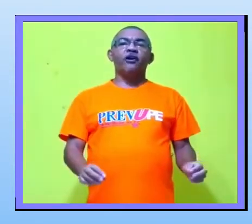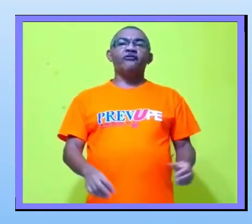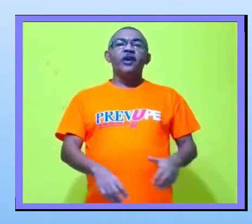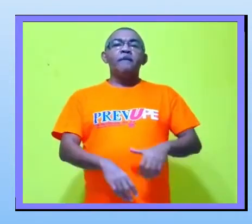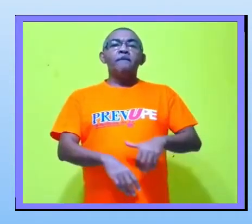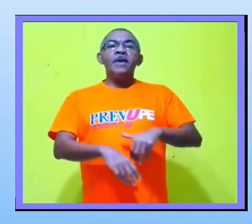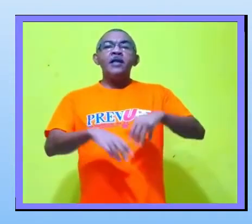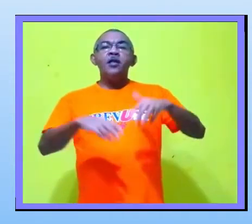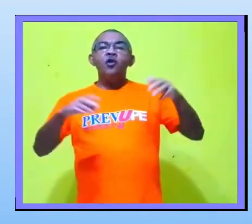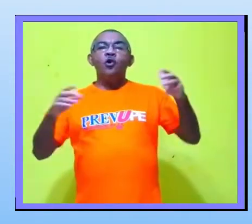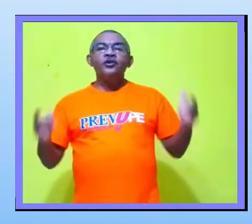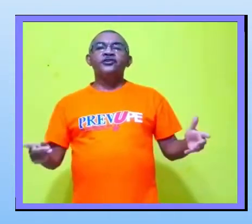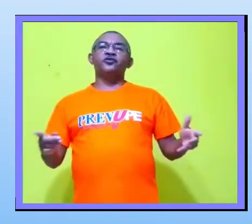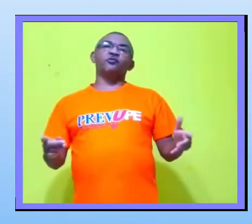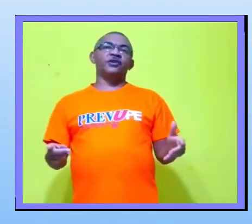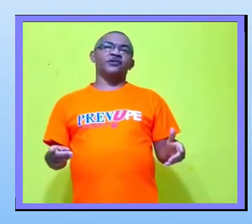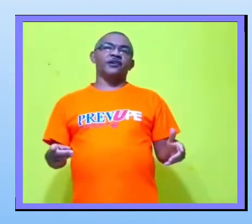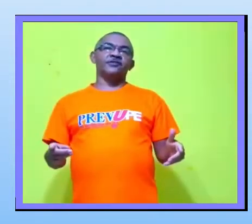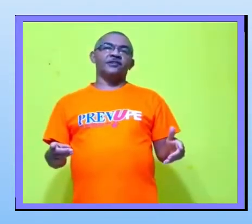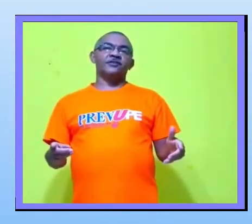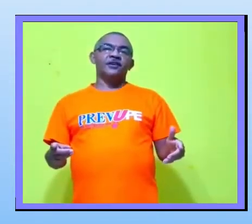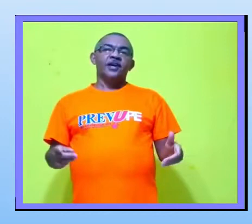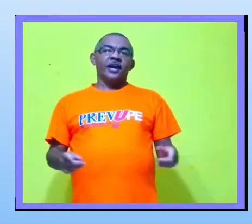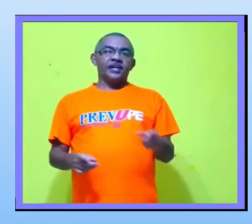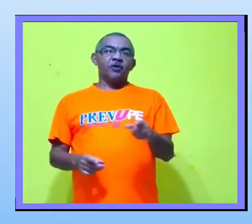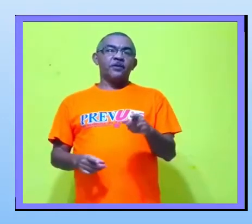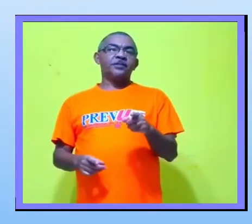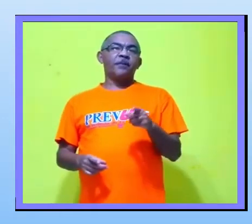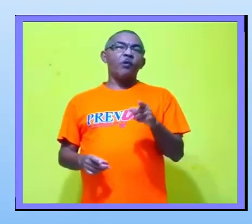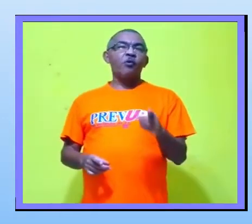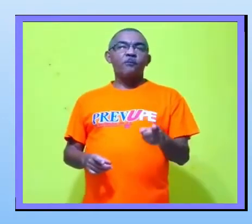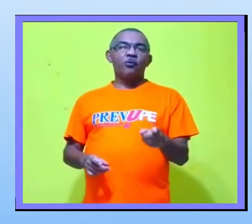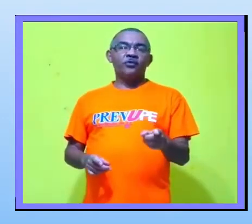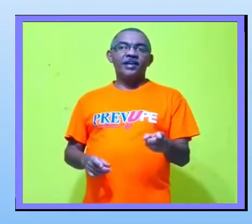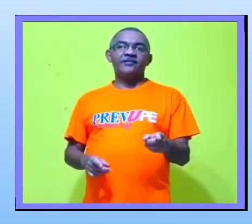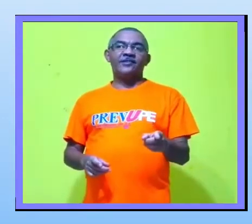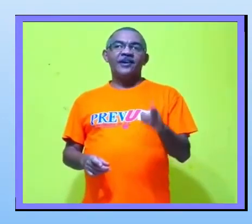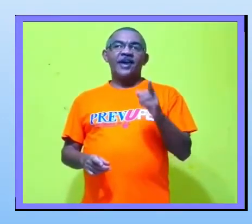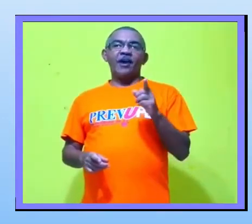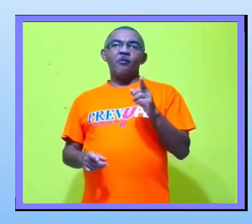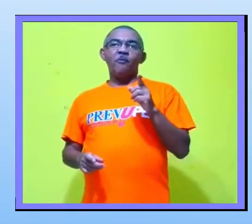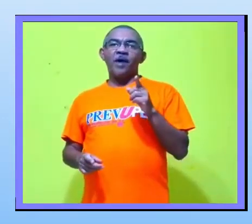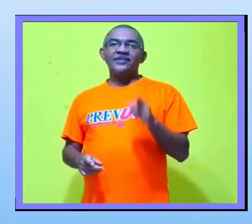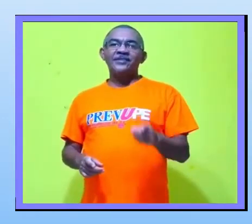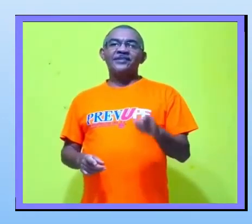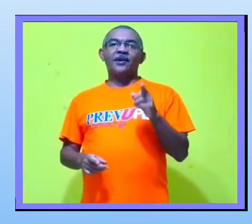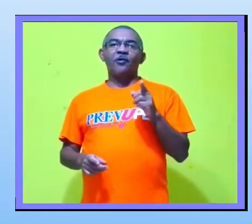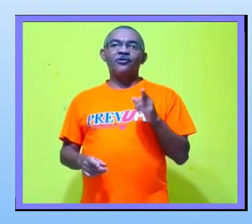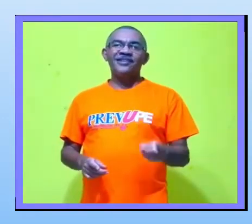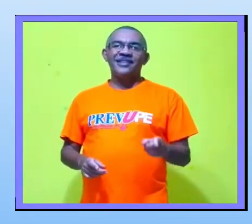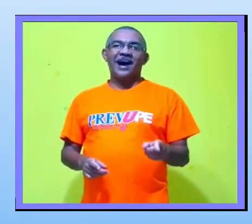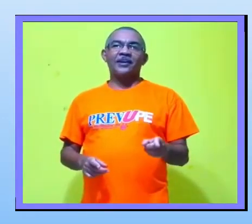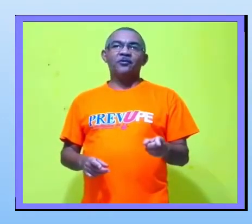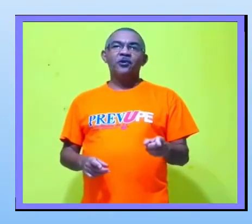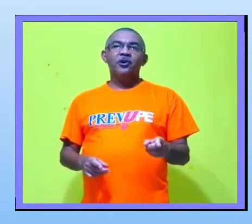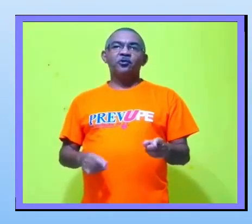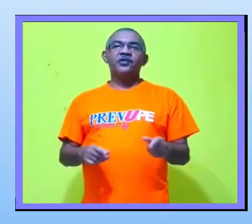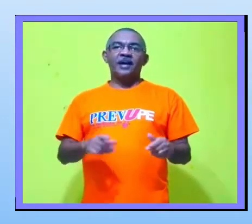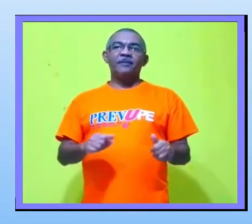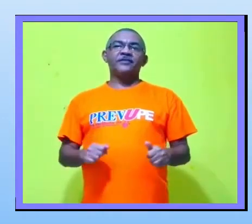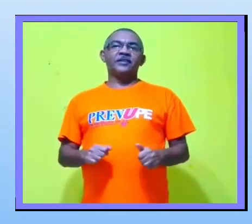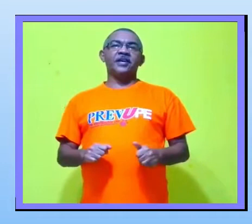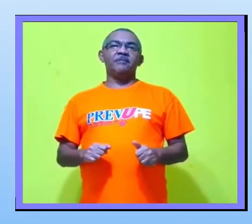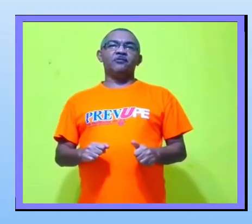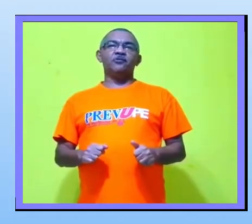que envolvem milhões de substâncias, em que o principal componente é o mais extraordinário